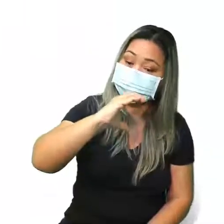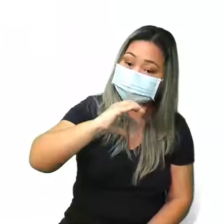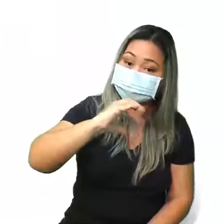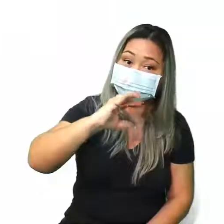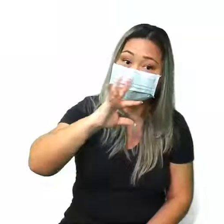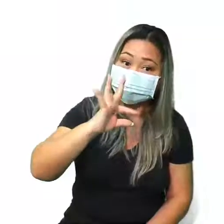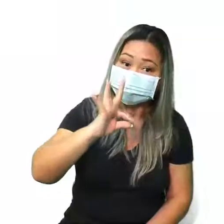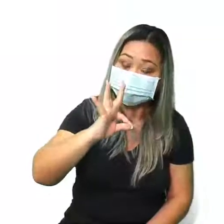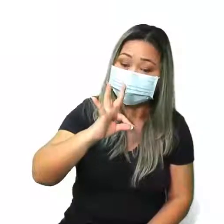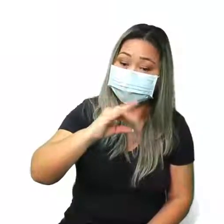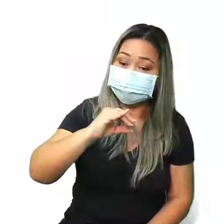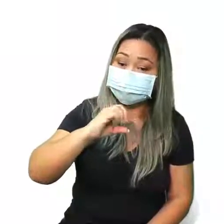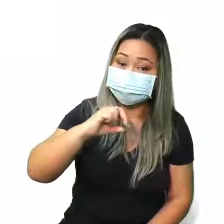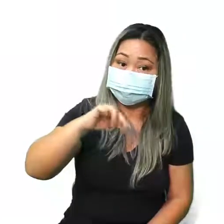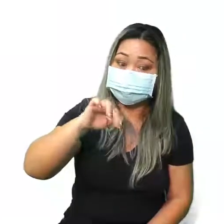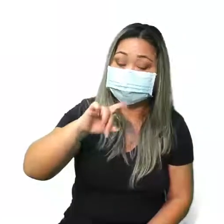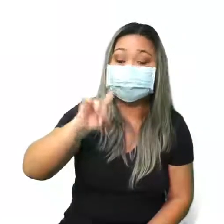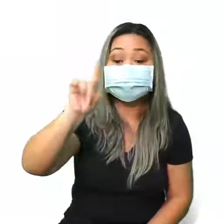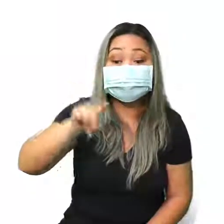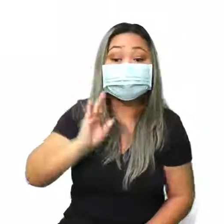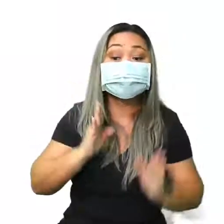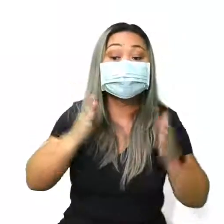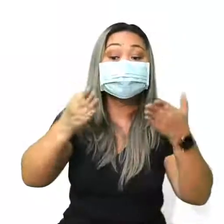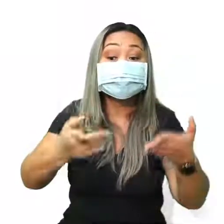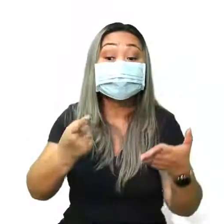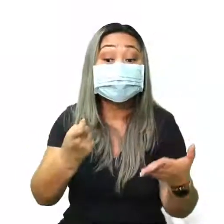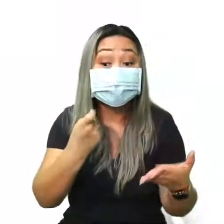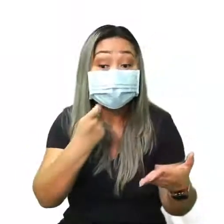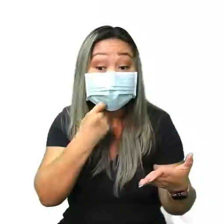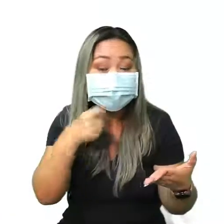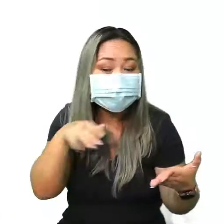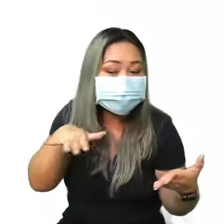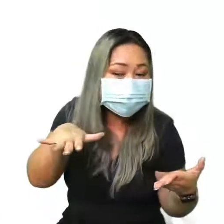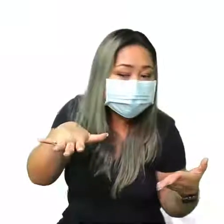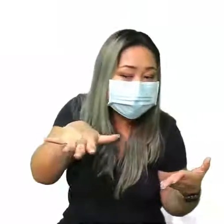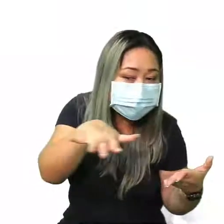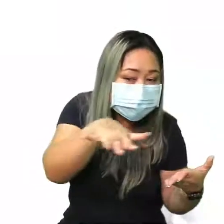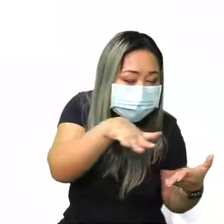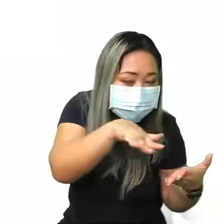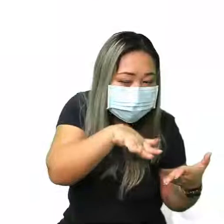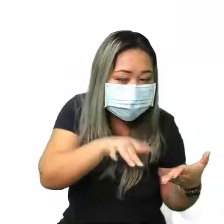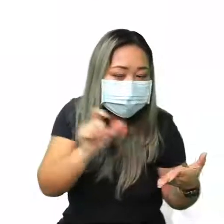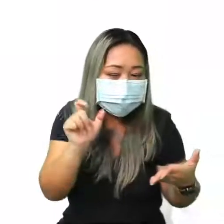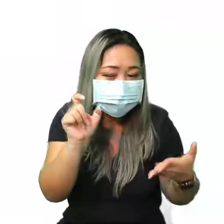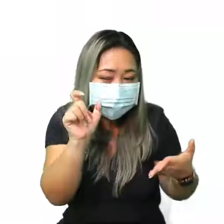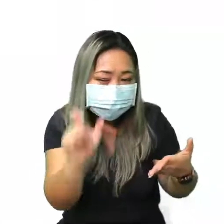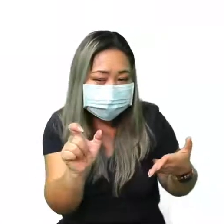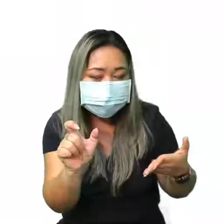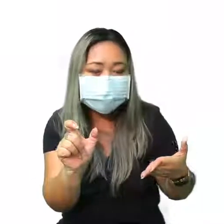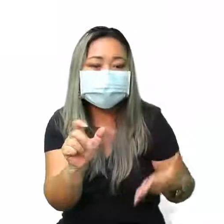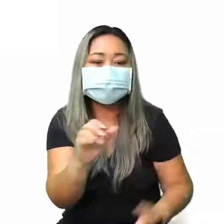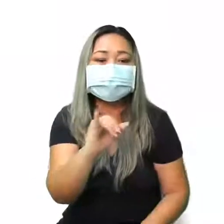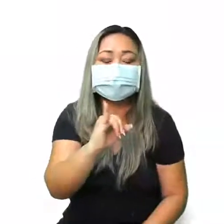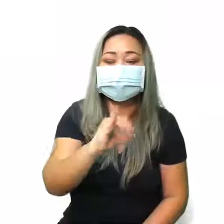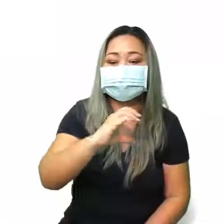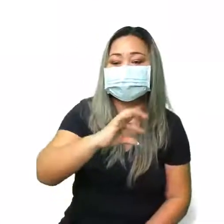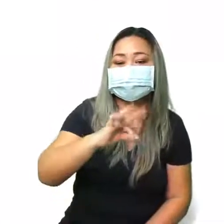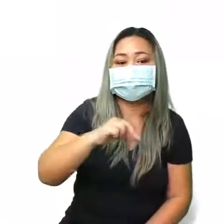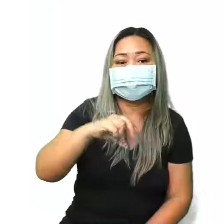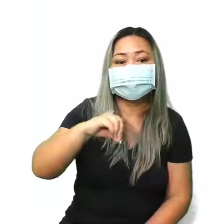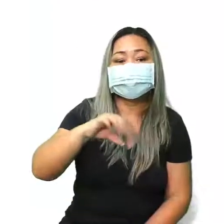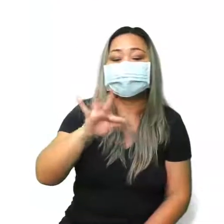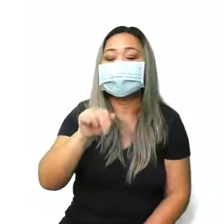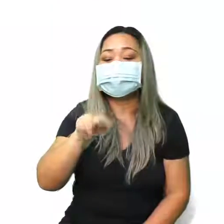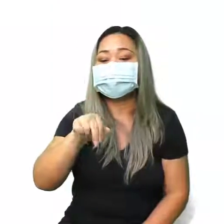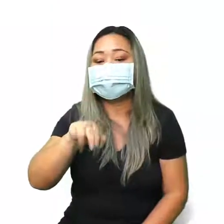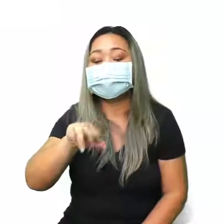Ictiofauna, gente, é a fauna de peixes, tá? É a determinação, a classificação, a ictio representa os peixes. Então, a